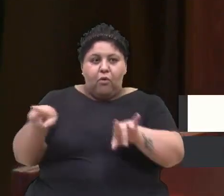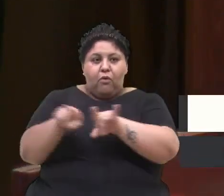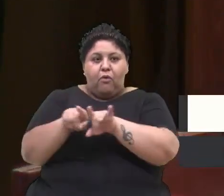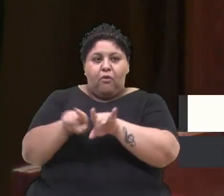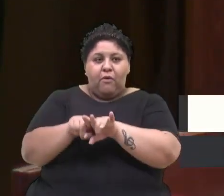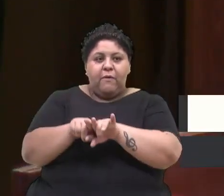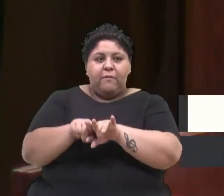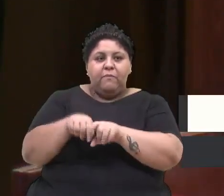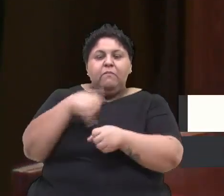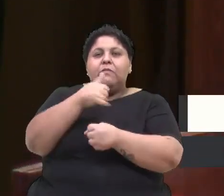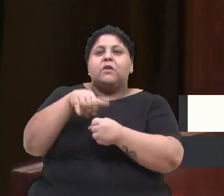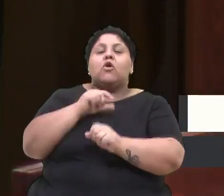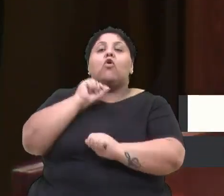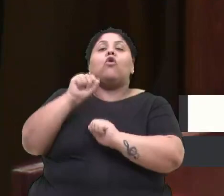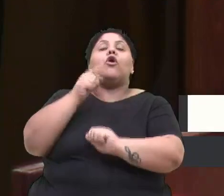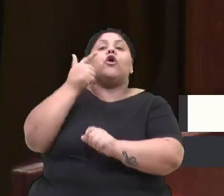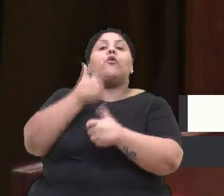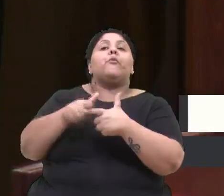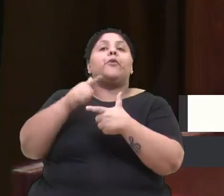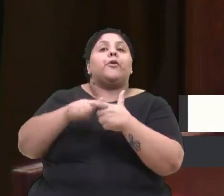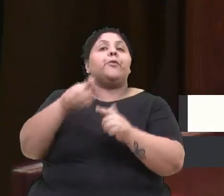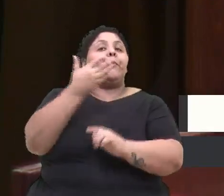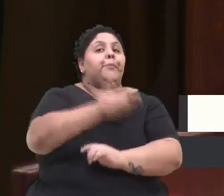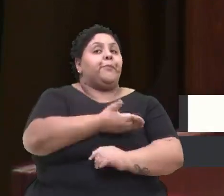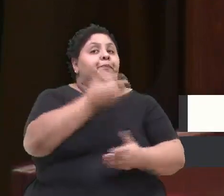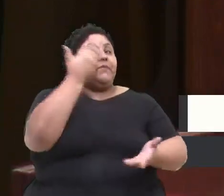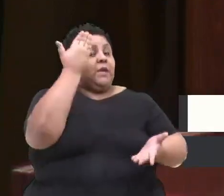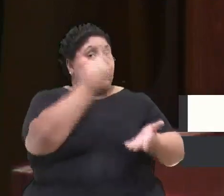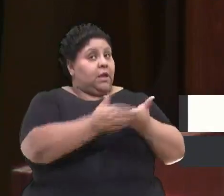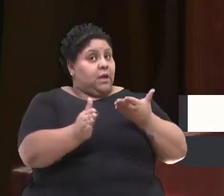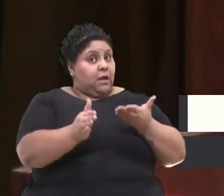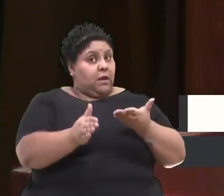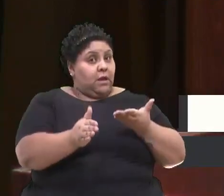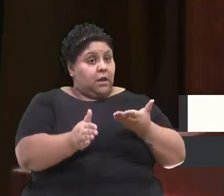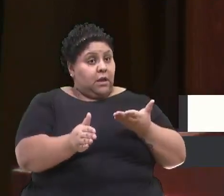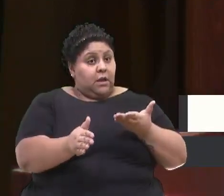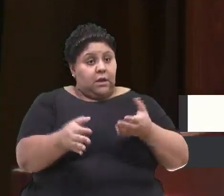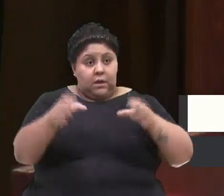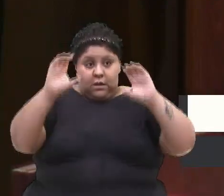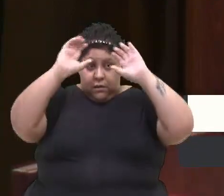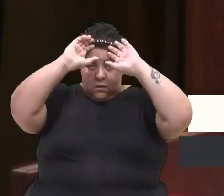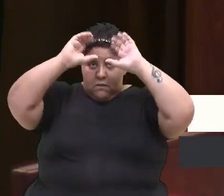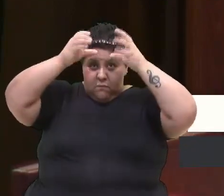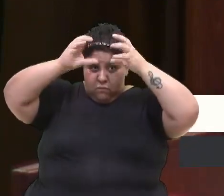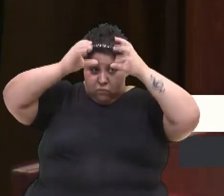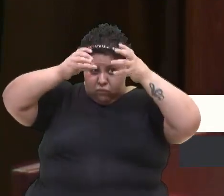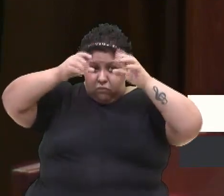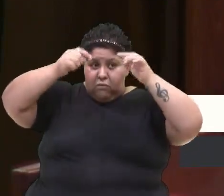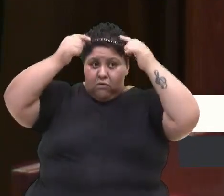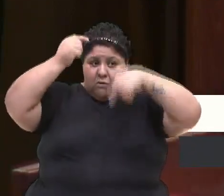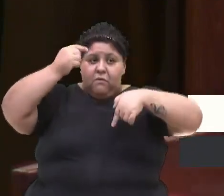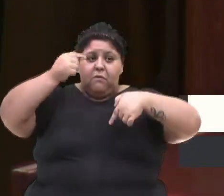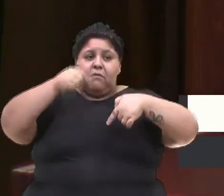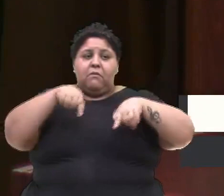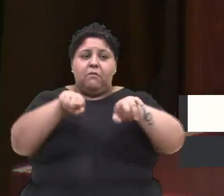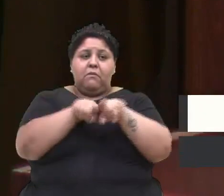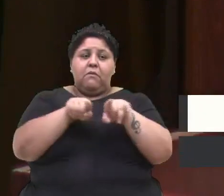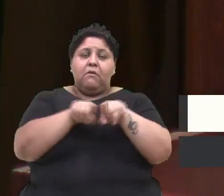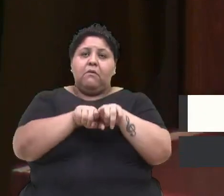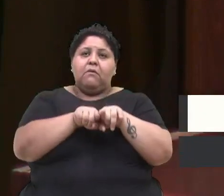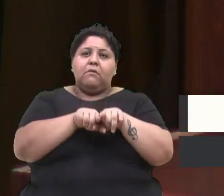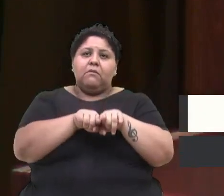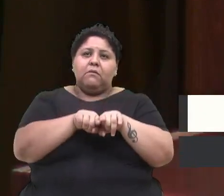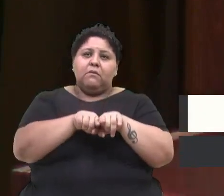os riscos dessa doença? A perda das capacidades neurológicas, motoras, cognitivas, se